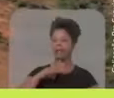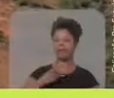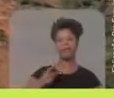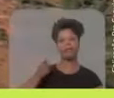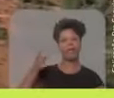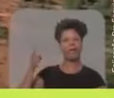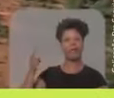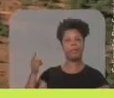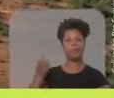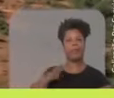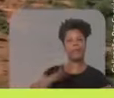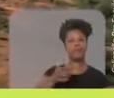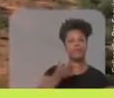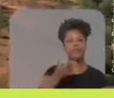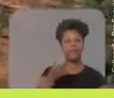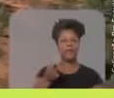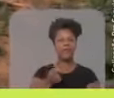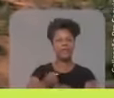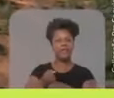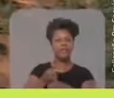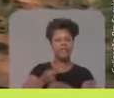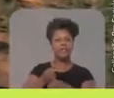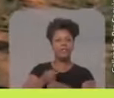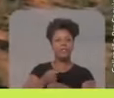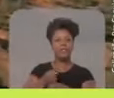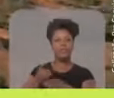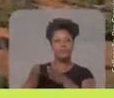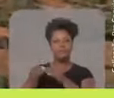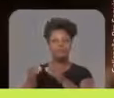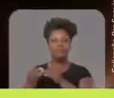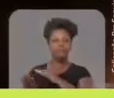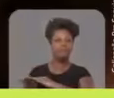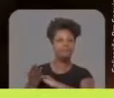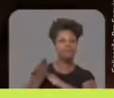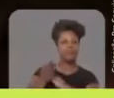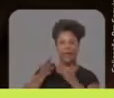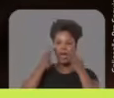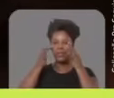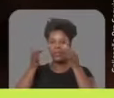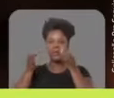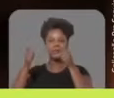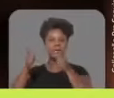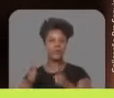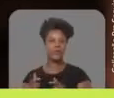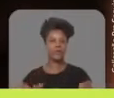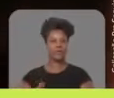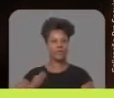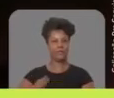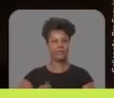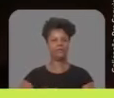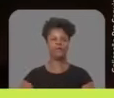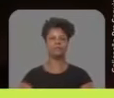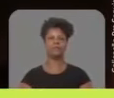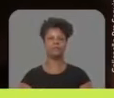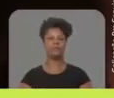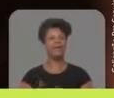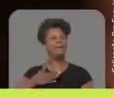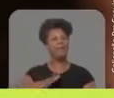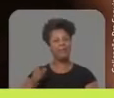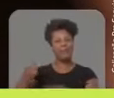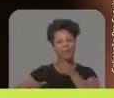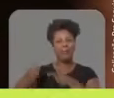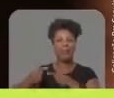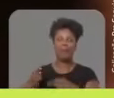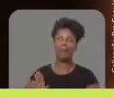já tinha muito tempo. Há 20 anos não vem cobrando progresso pra cá, atenção pra cá. Valeu, eu não